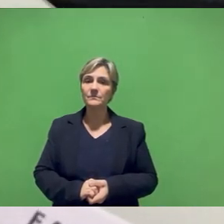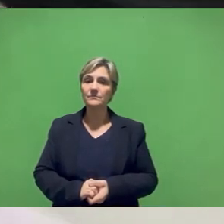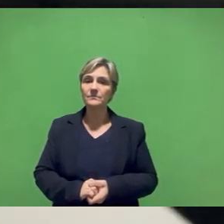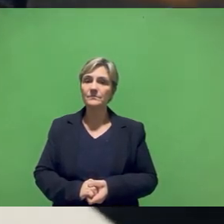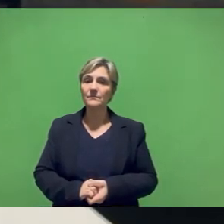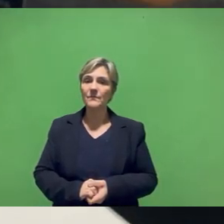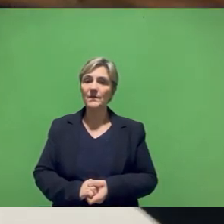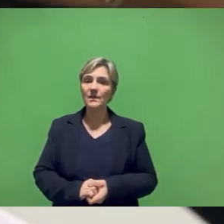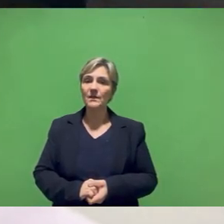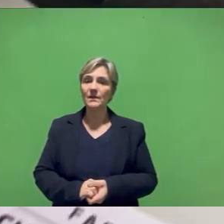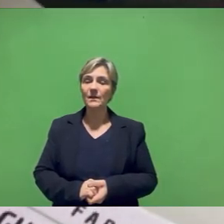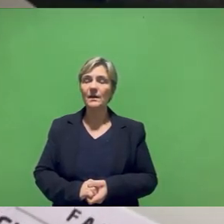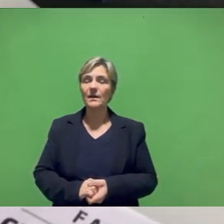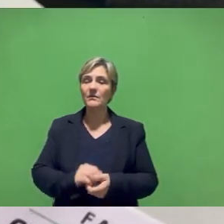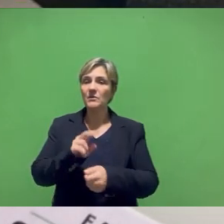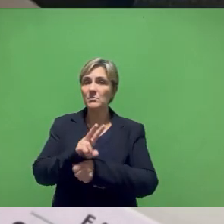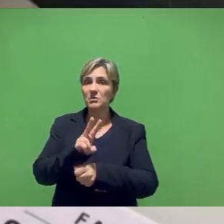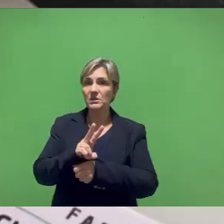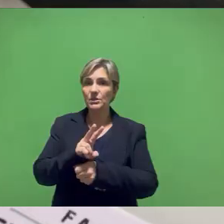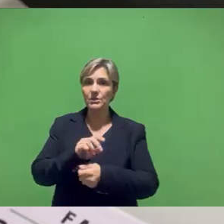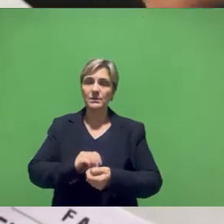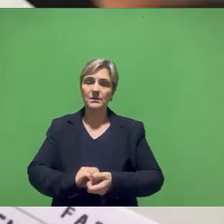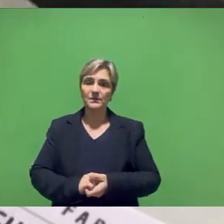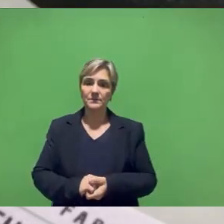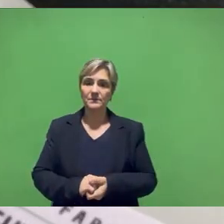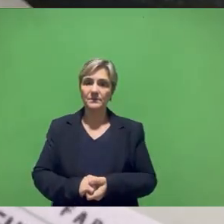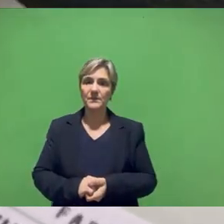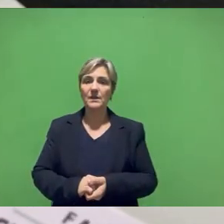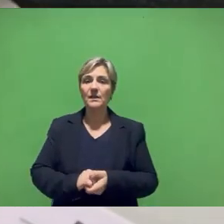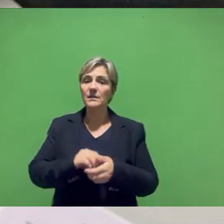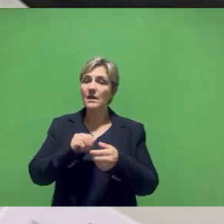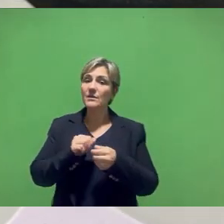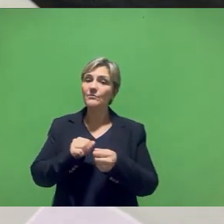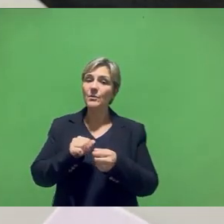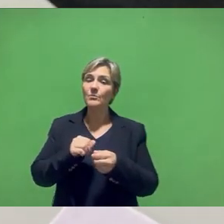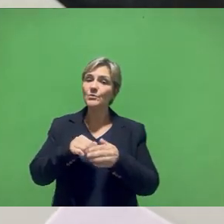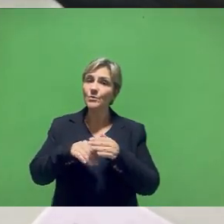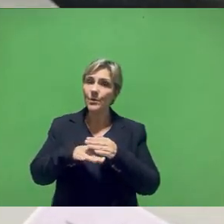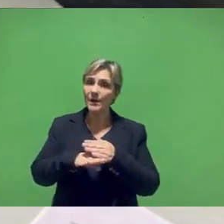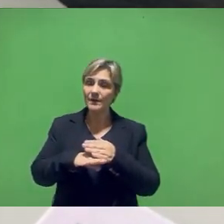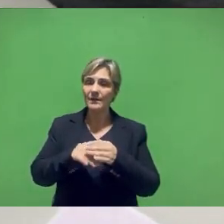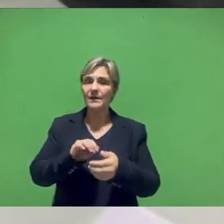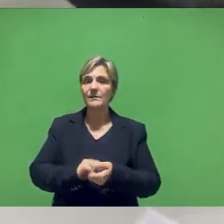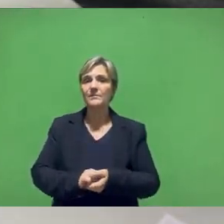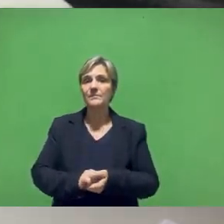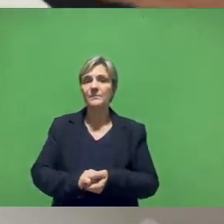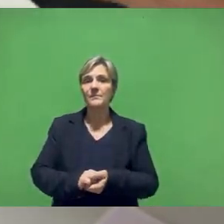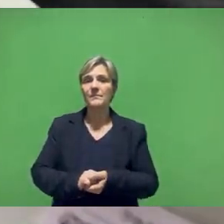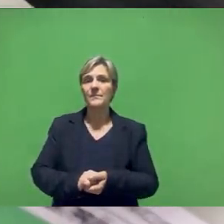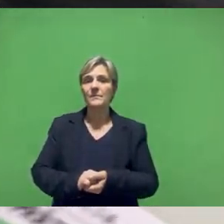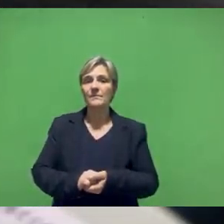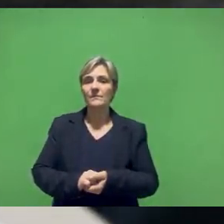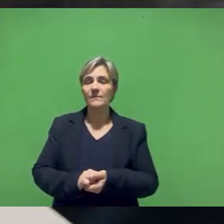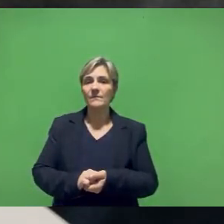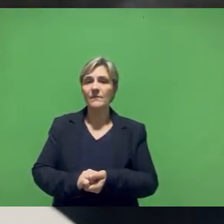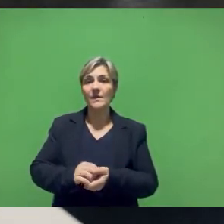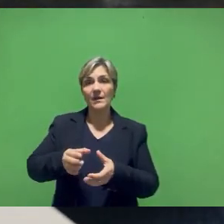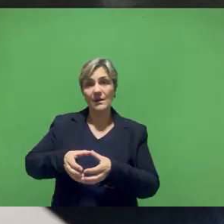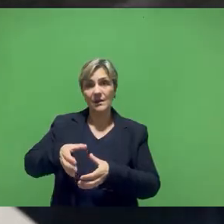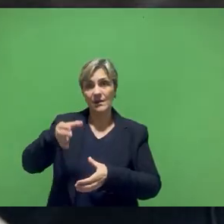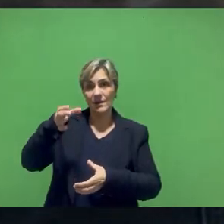E vou tirar a agulha dela, fica protegida, não machuca. E vamos guardar na garrafa PET, tá?